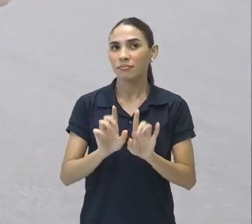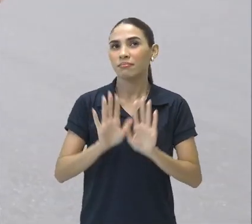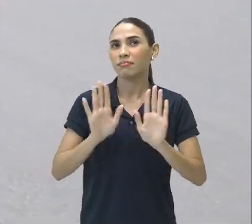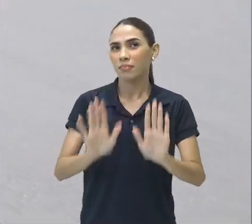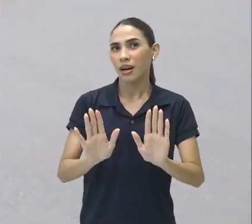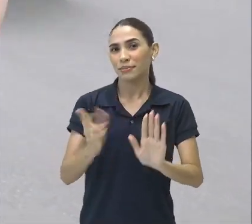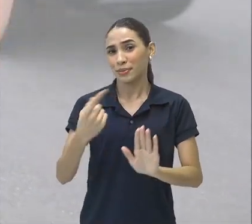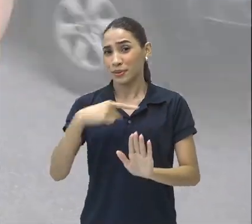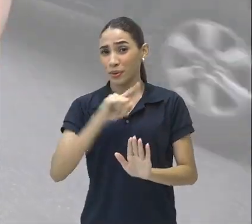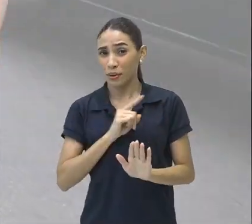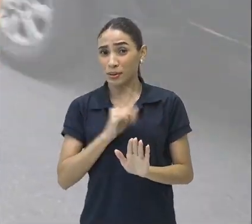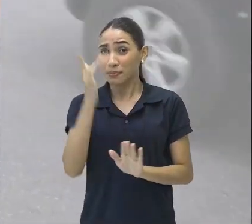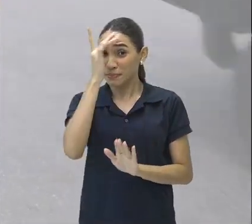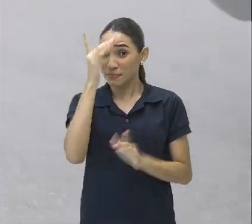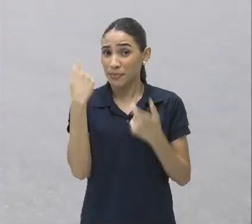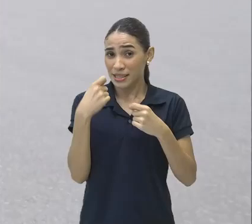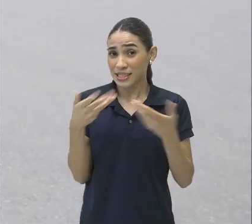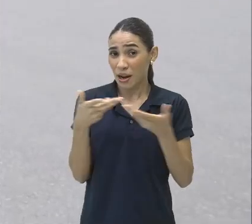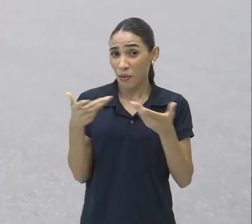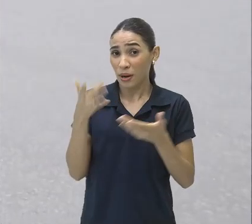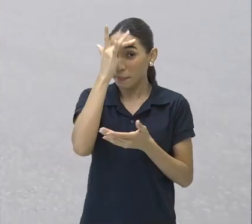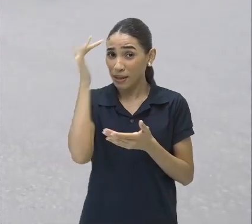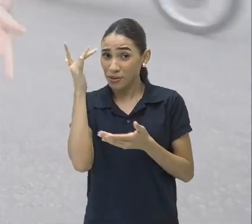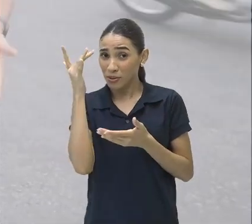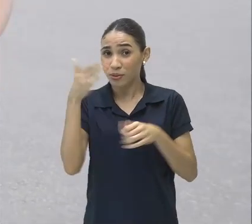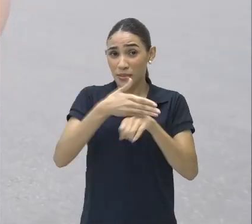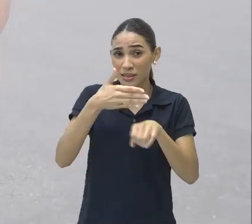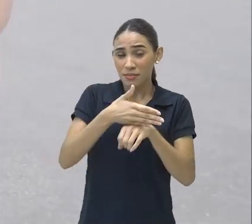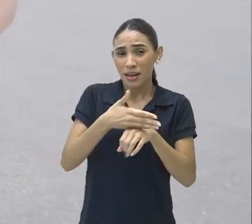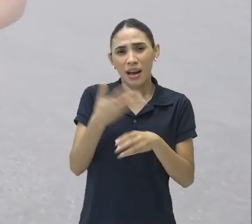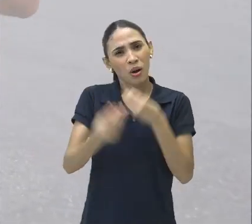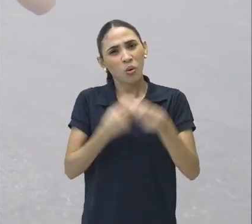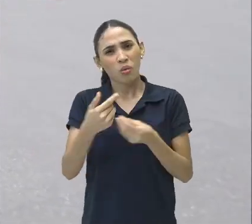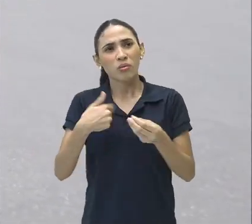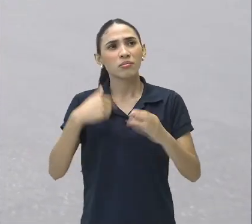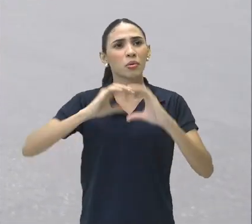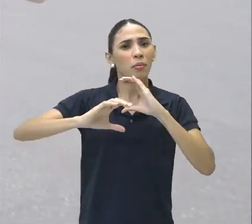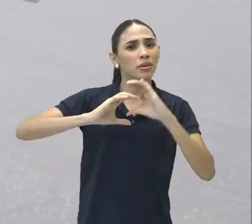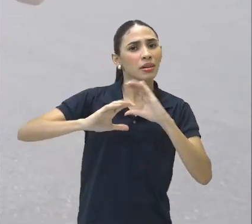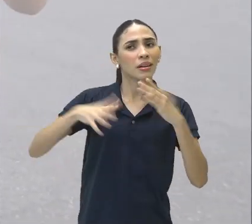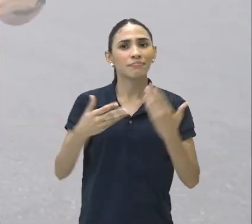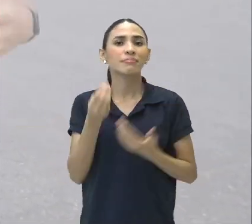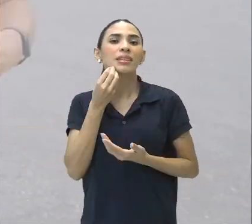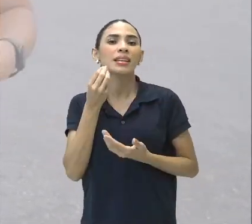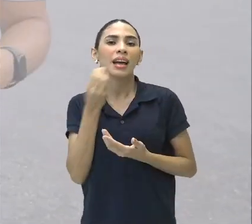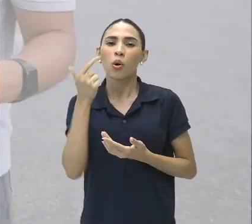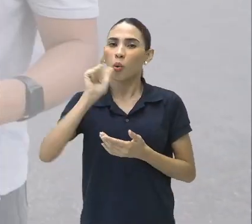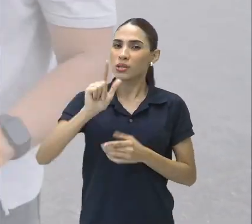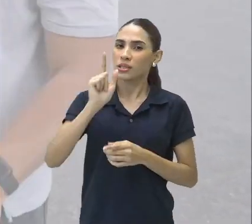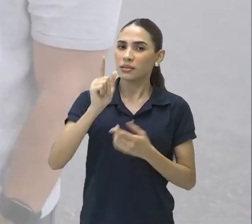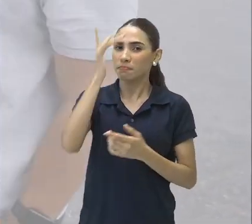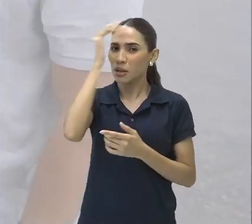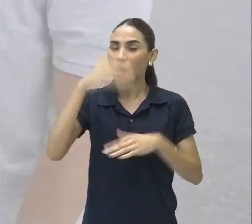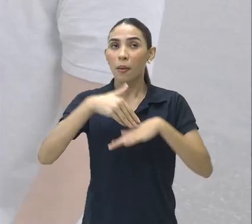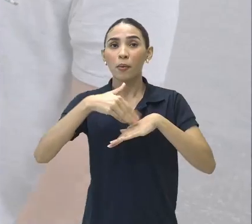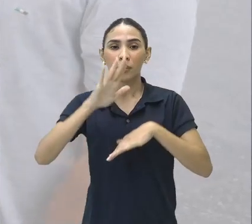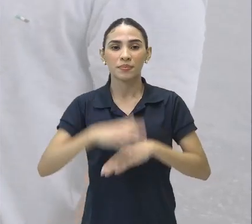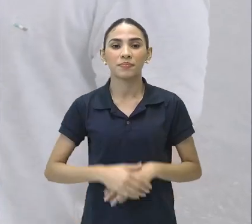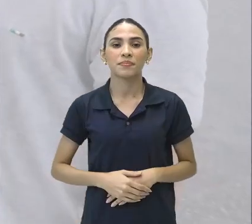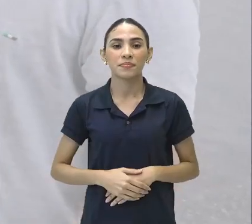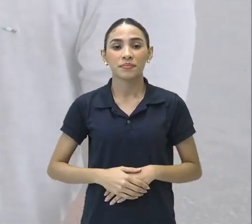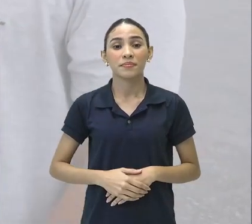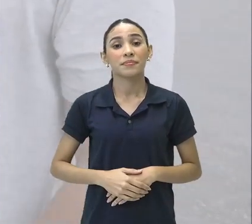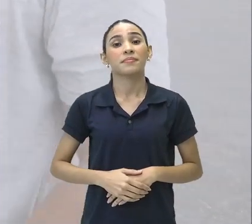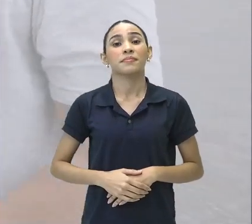a gente precisa chegar no cliente, né? Sim. Como é que a gente faz para se comunicar com as pessoas, para tentar alcançar o máximo de pessoas possível,